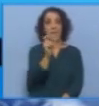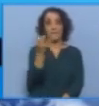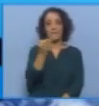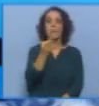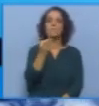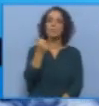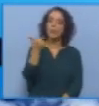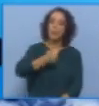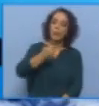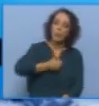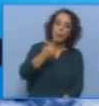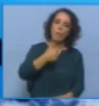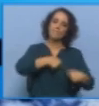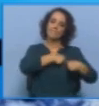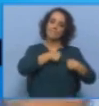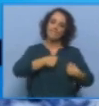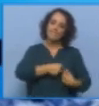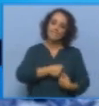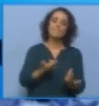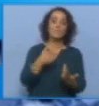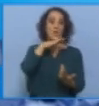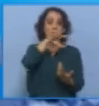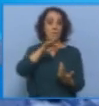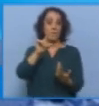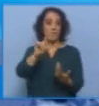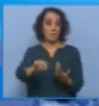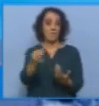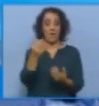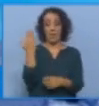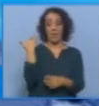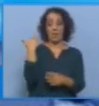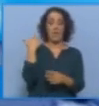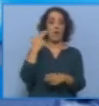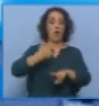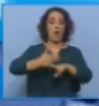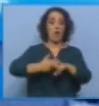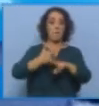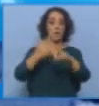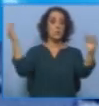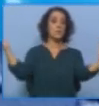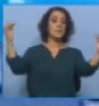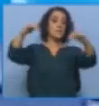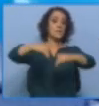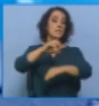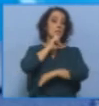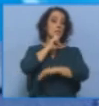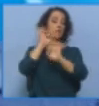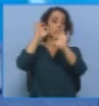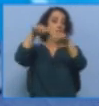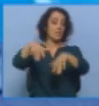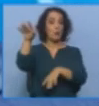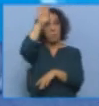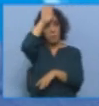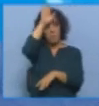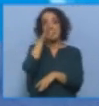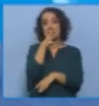generosidade e falava das famílias. Acabámos agora também há pouco tempo o Sínodo, acabou em Roma, e uma das coisas também que o Papa dizia